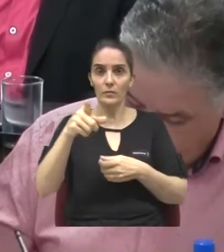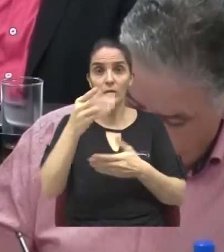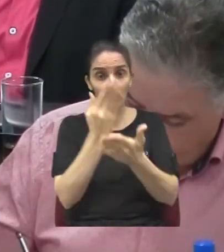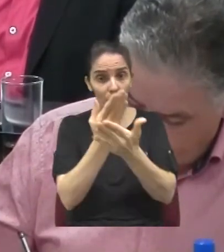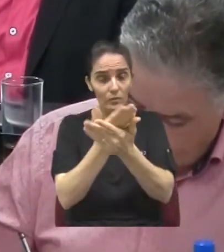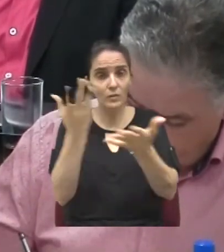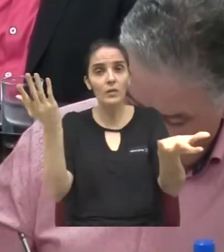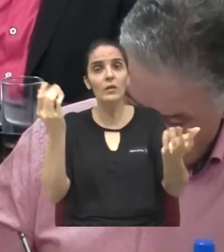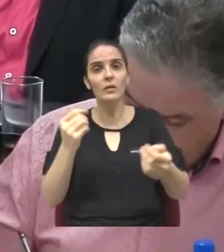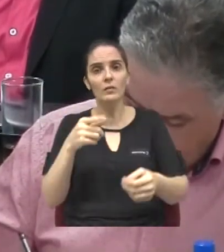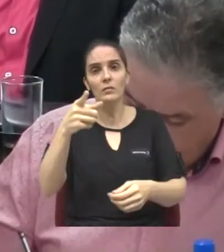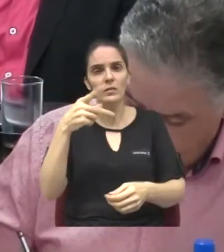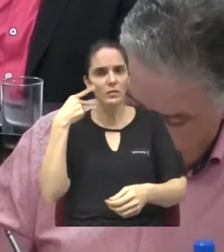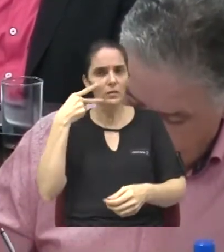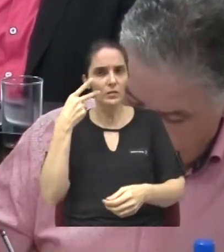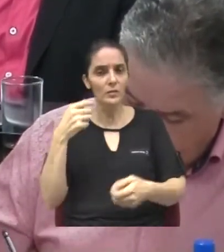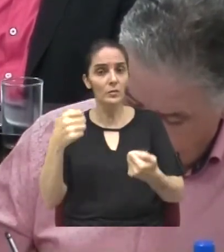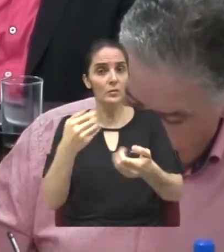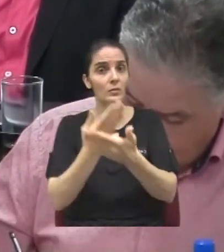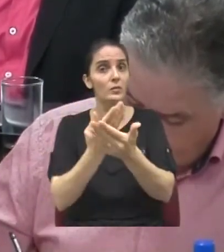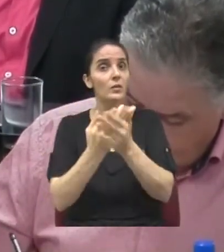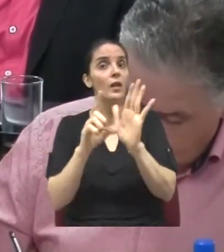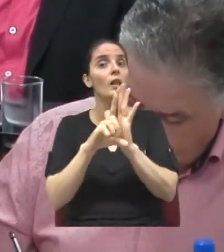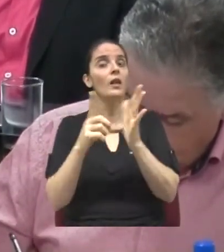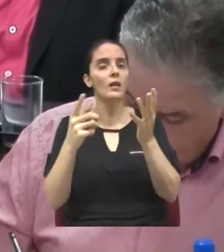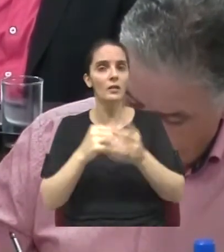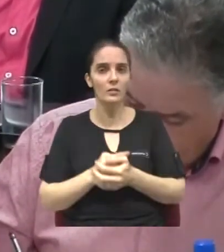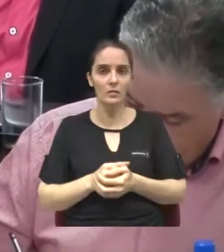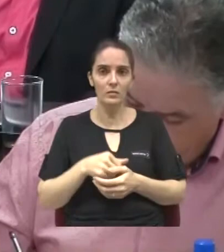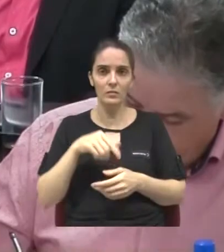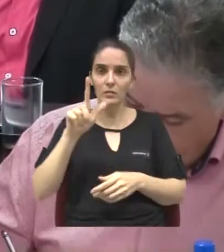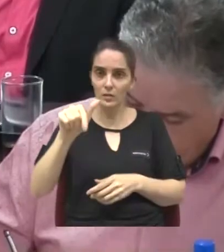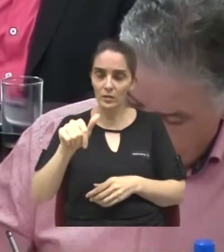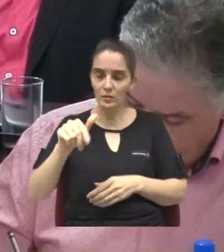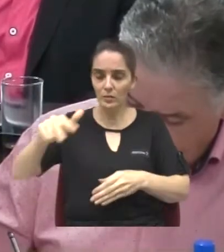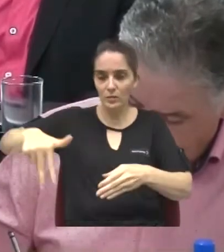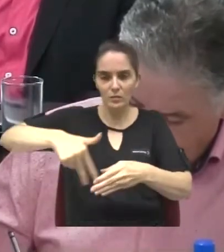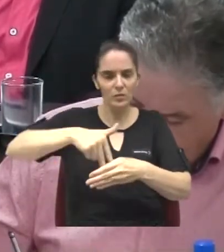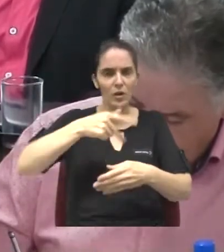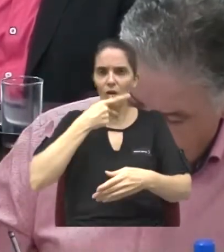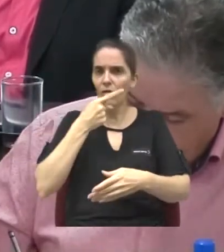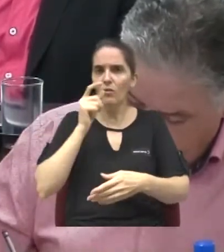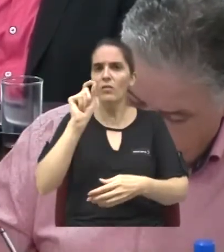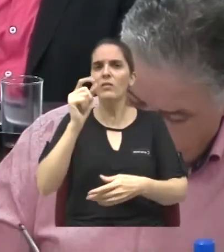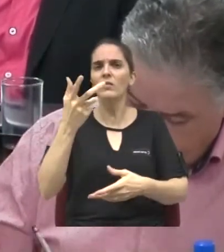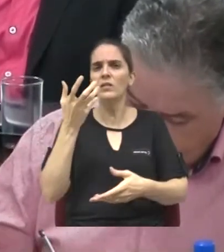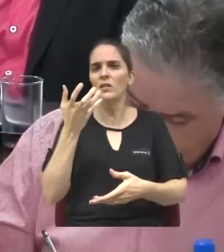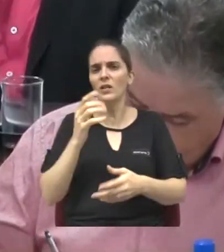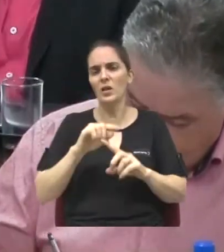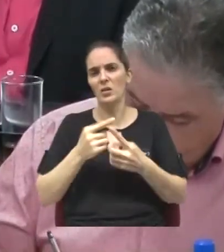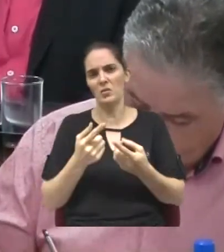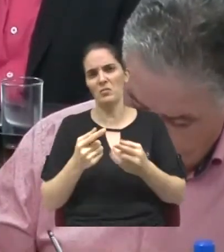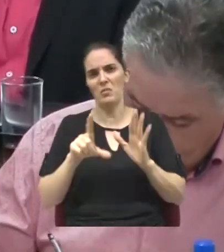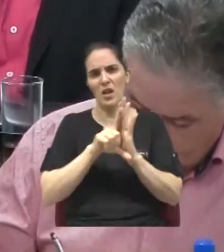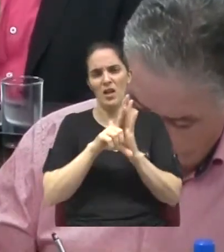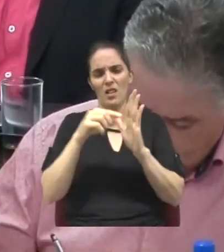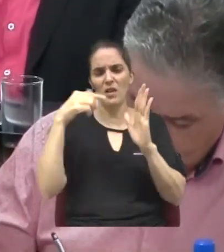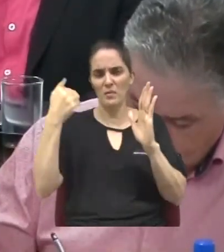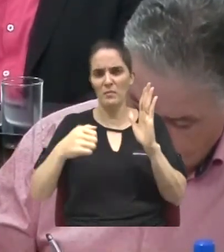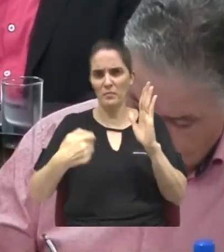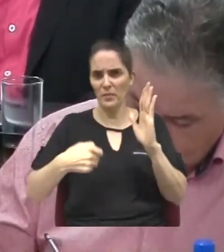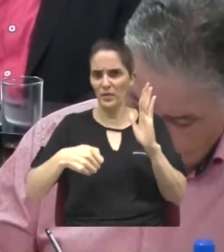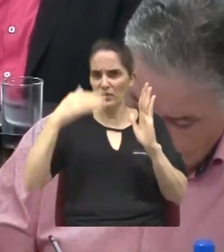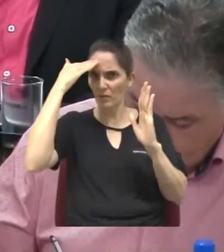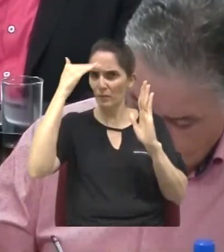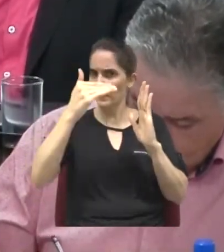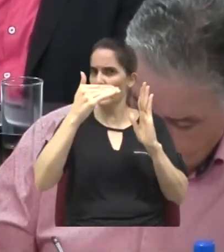Vai estudar. Estuda a lei. Aí o senhor assume a tribuna, o senhor fala o que o senhor quiser falar. Mas não desrespeita a lei, pelo amor de Deus. A